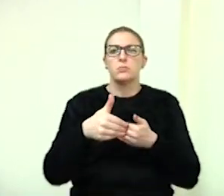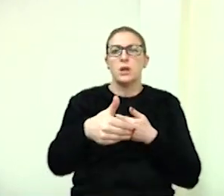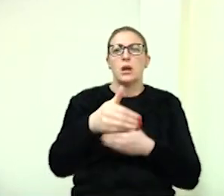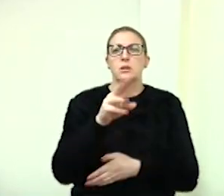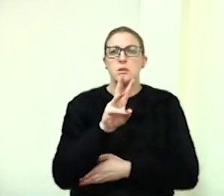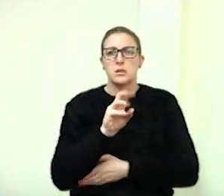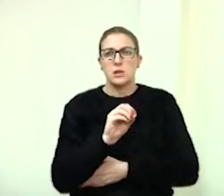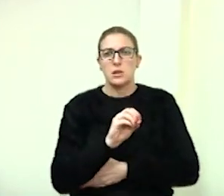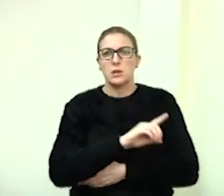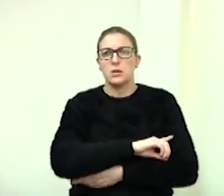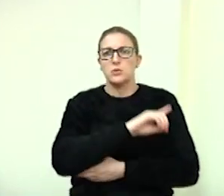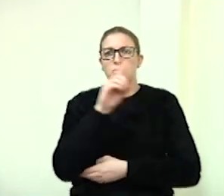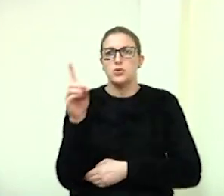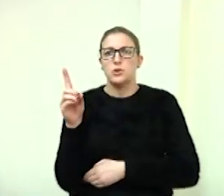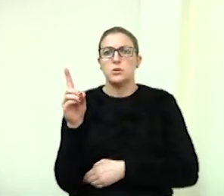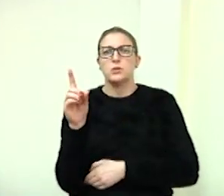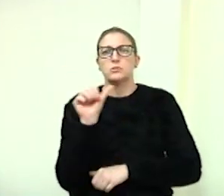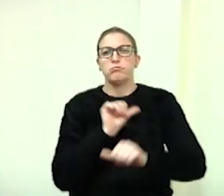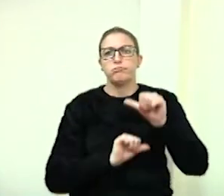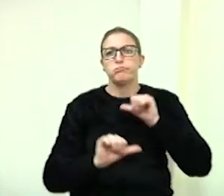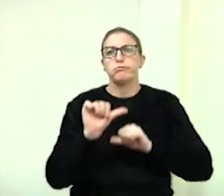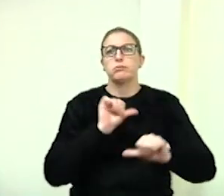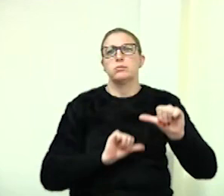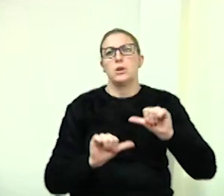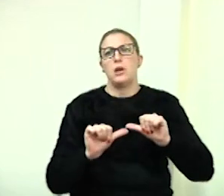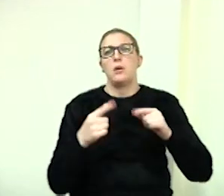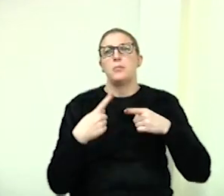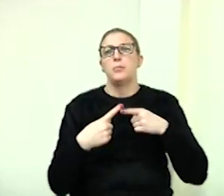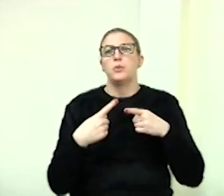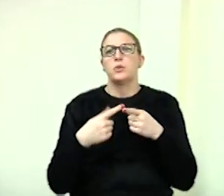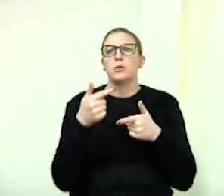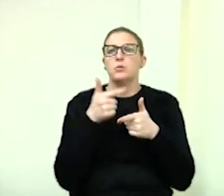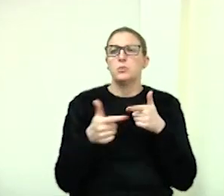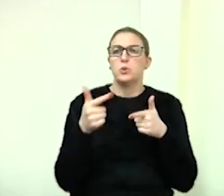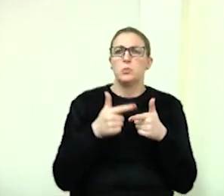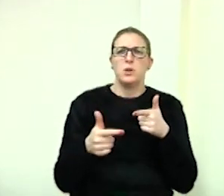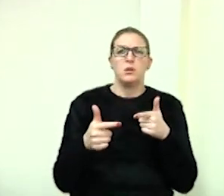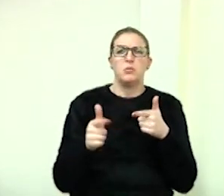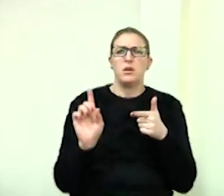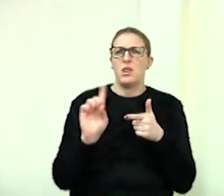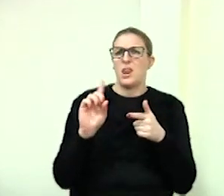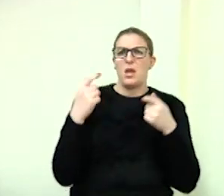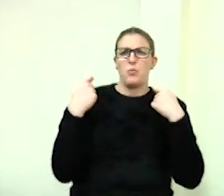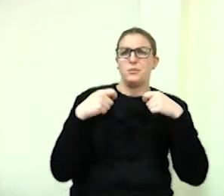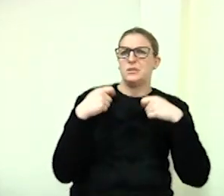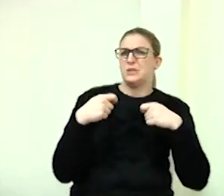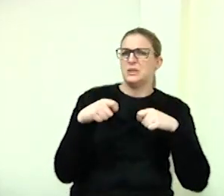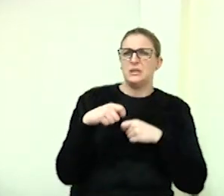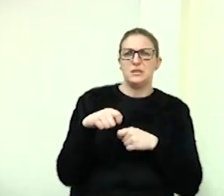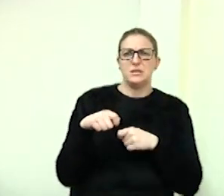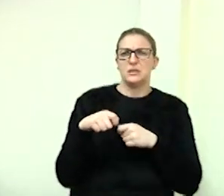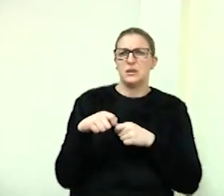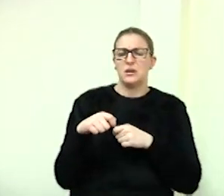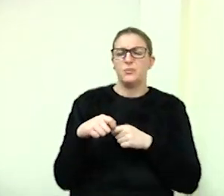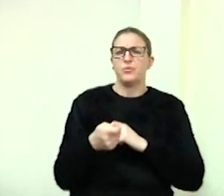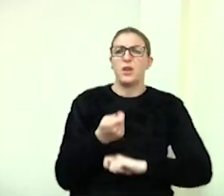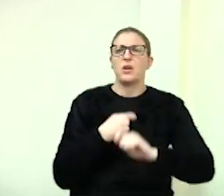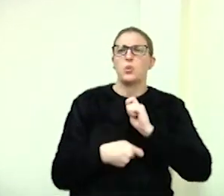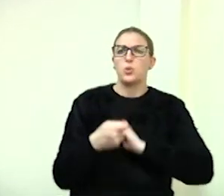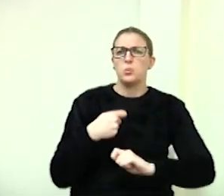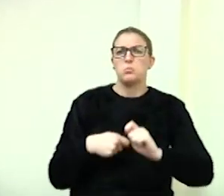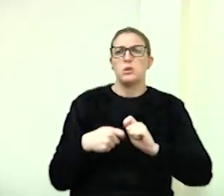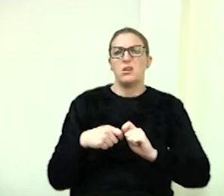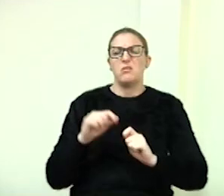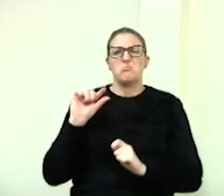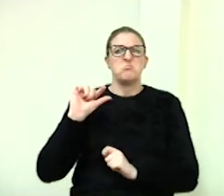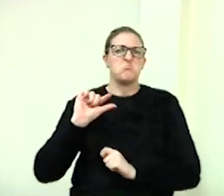já seja revertida, porque é uma questão que não há necessidade, como o presidente falou, a economia é praticamente